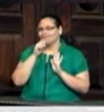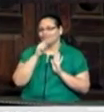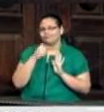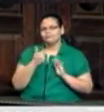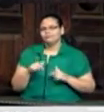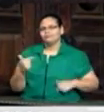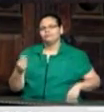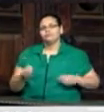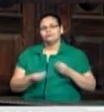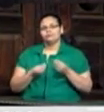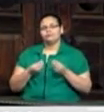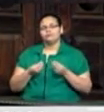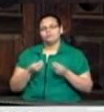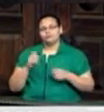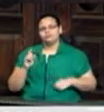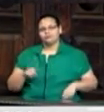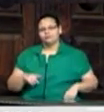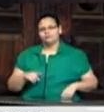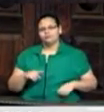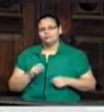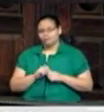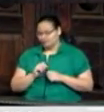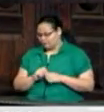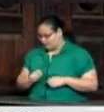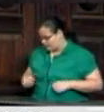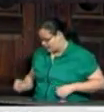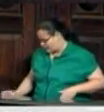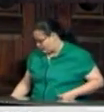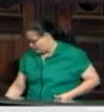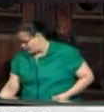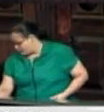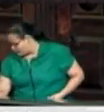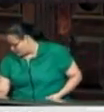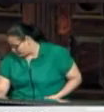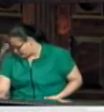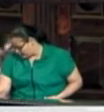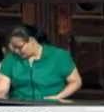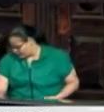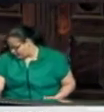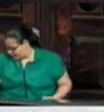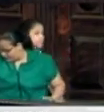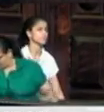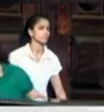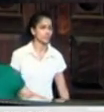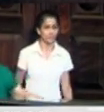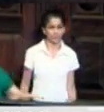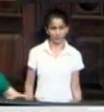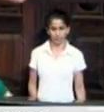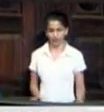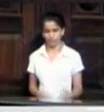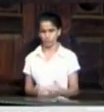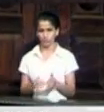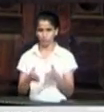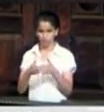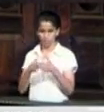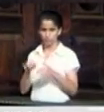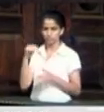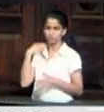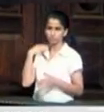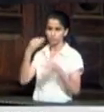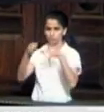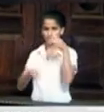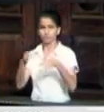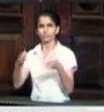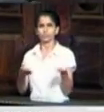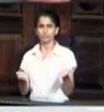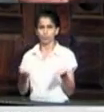o fez, senão íamos entrar com uma representação no judiciário, dizendo